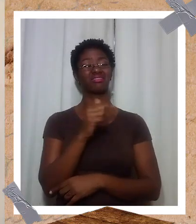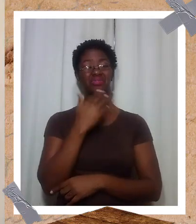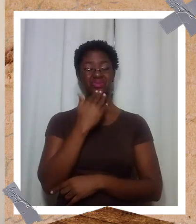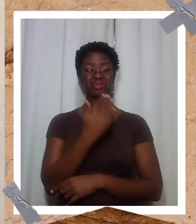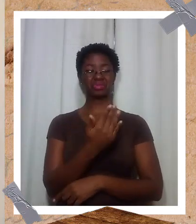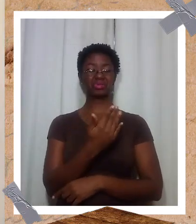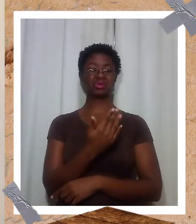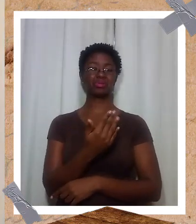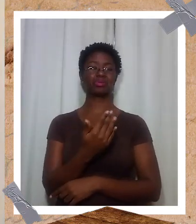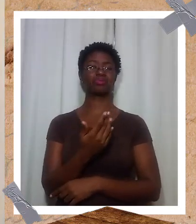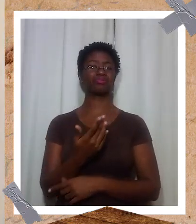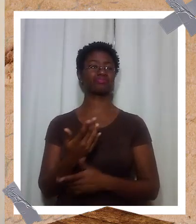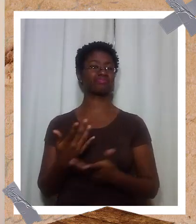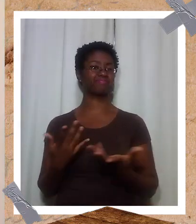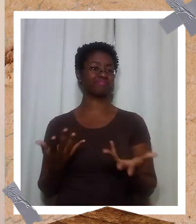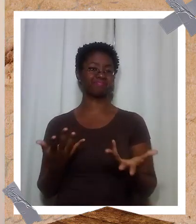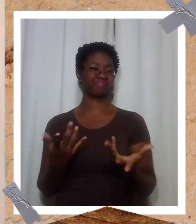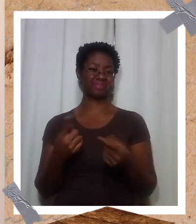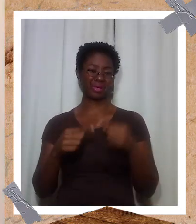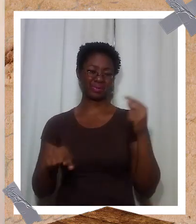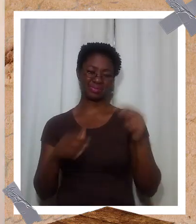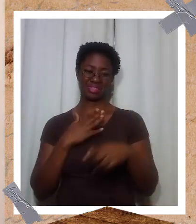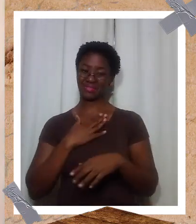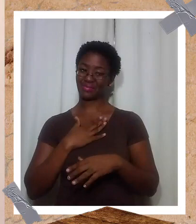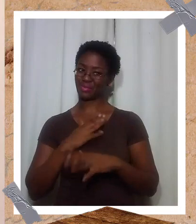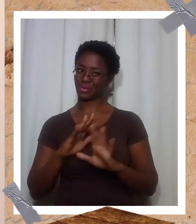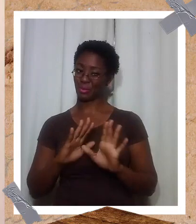assim, o meu